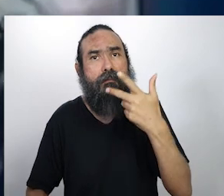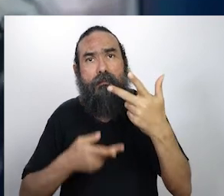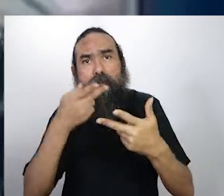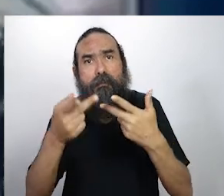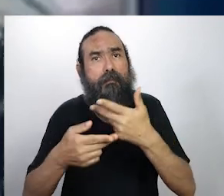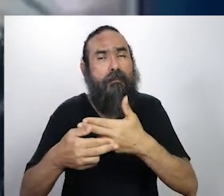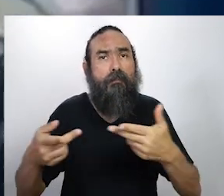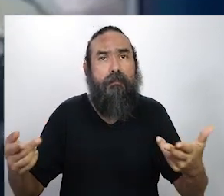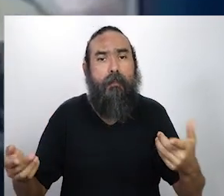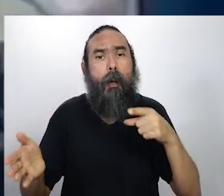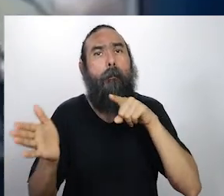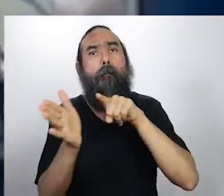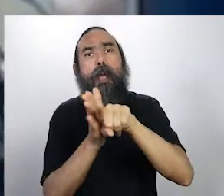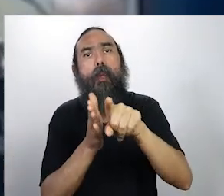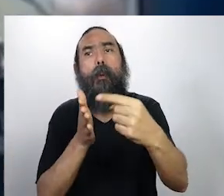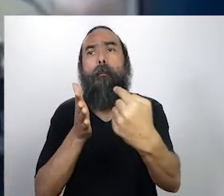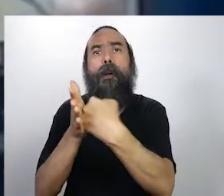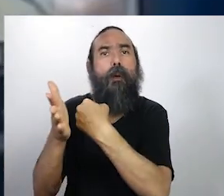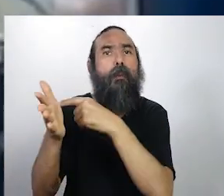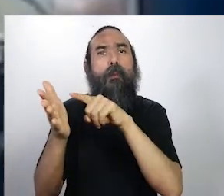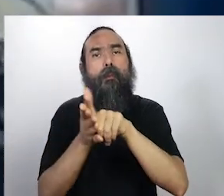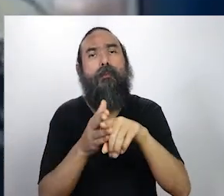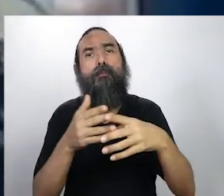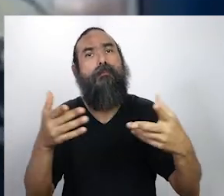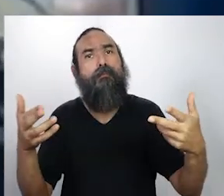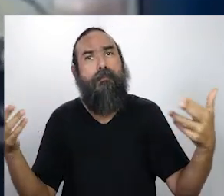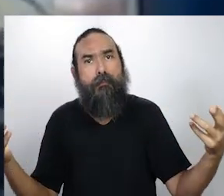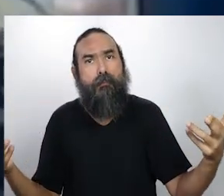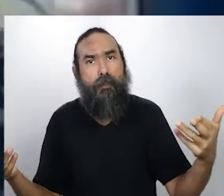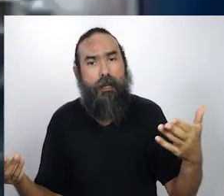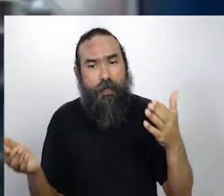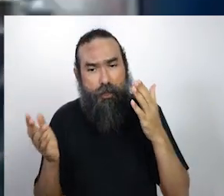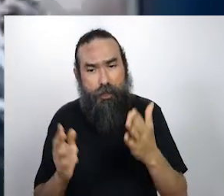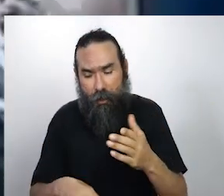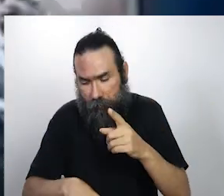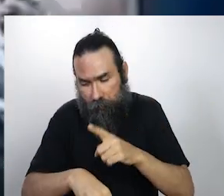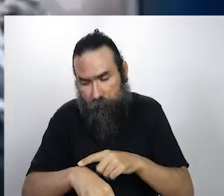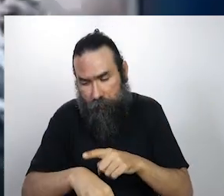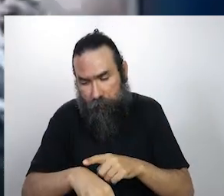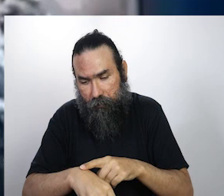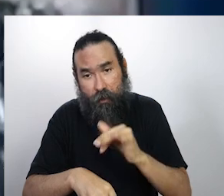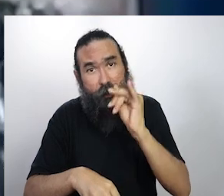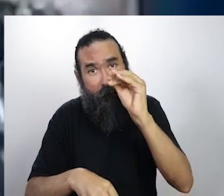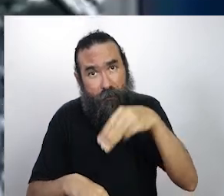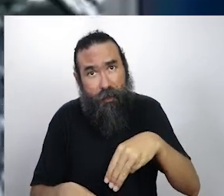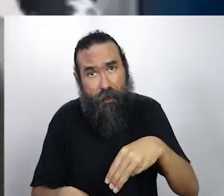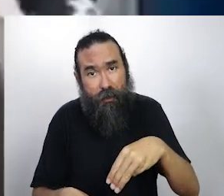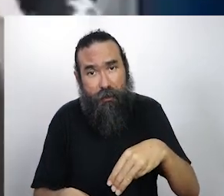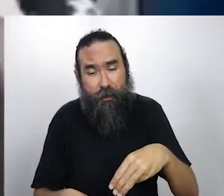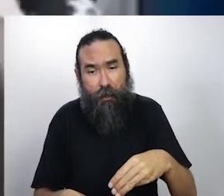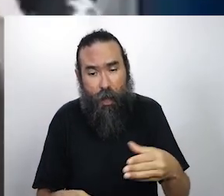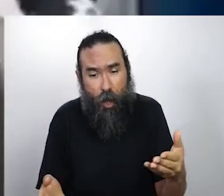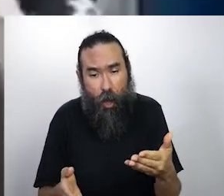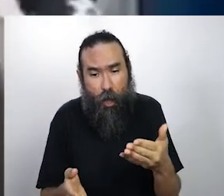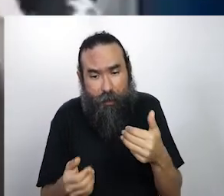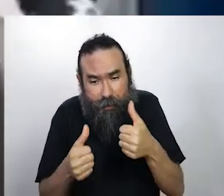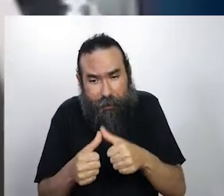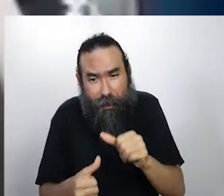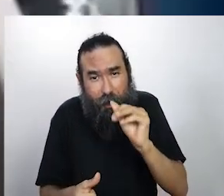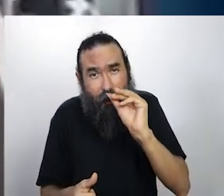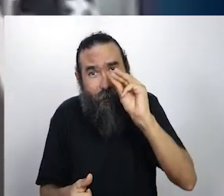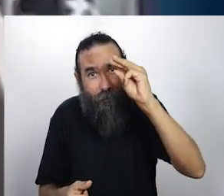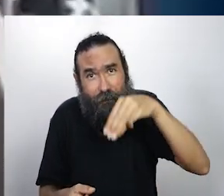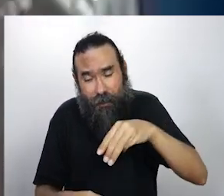já passou da hora e eu estou no finalzinho da minha carga de bateria. Deixa eu ver aqui também.